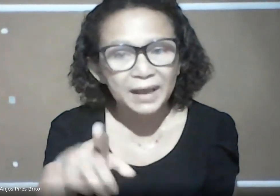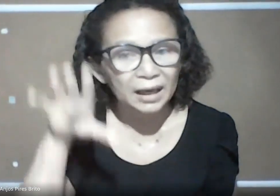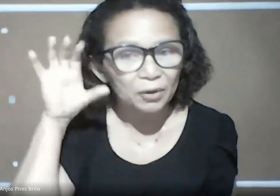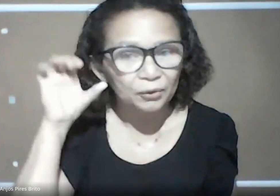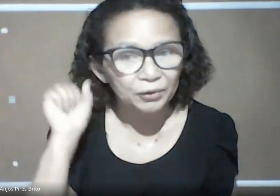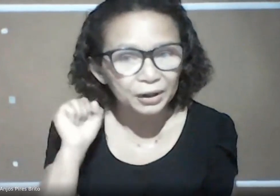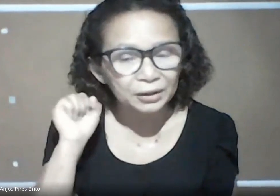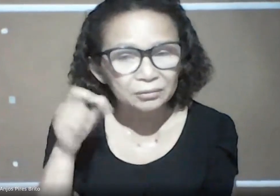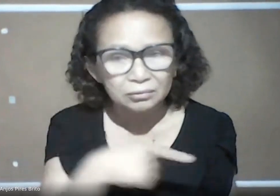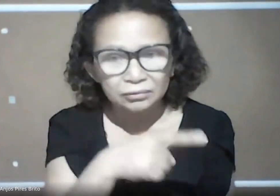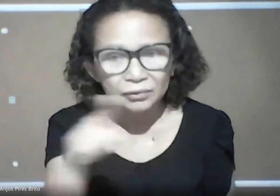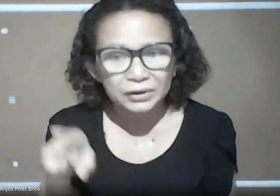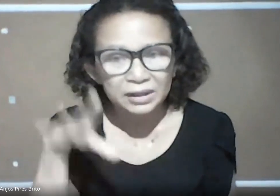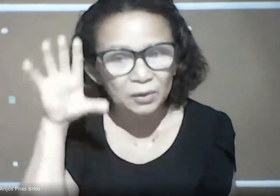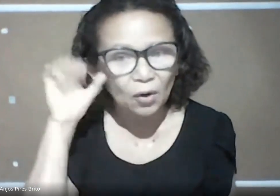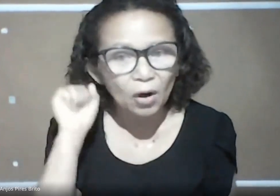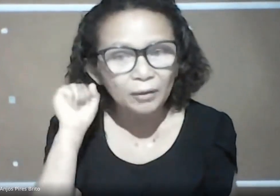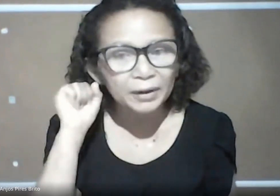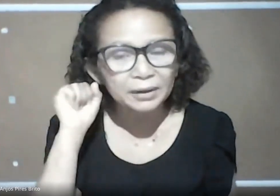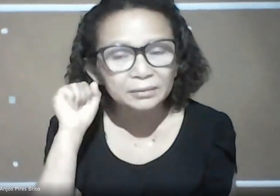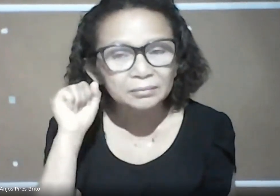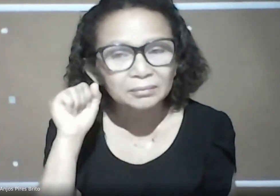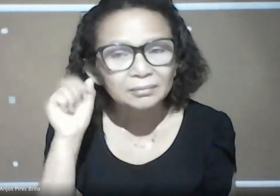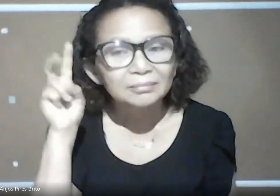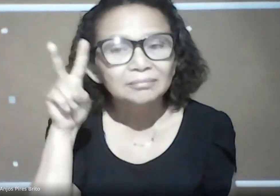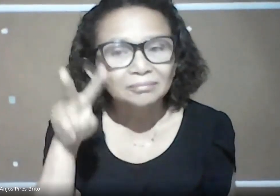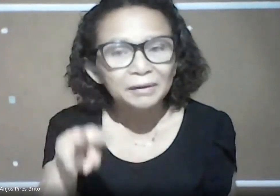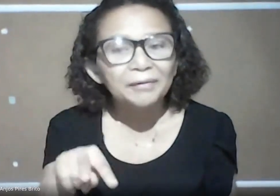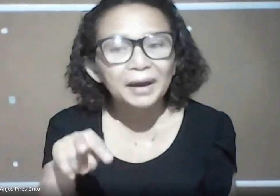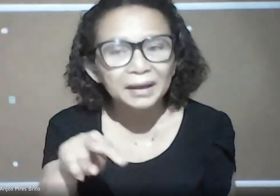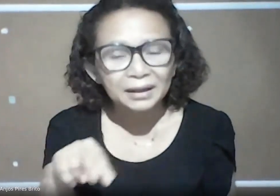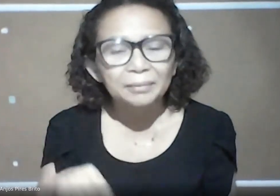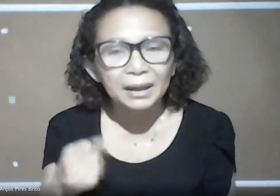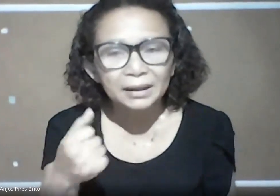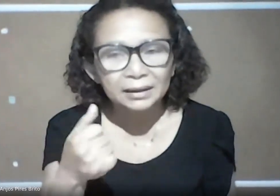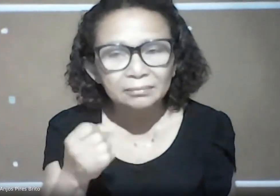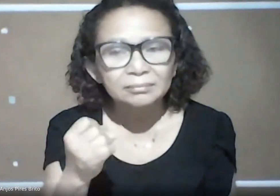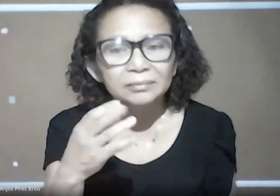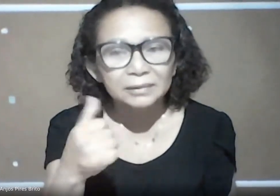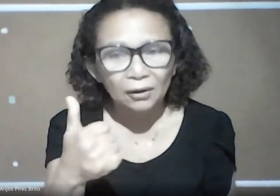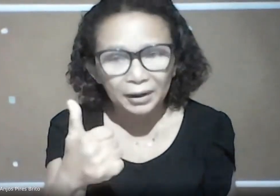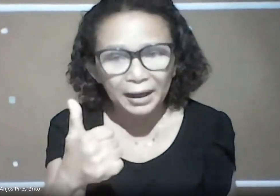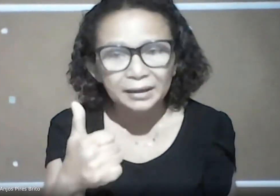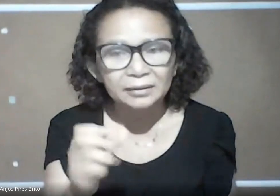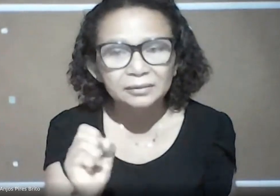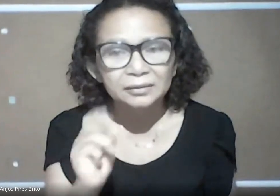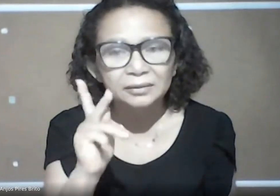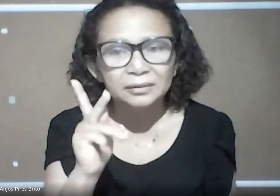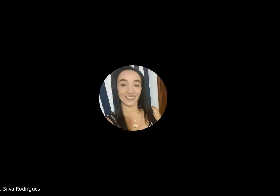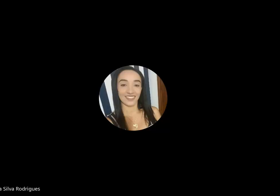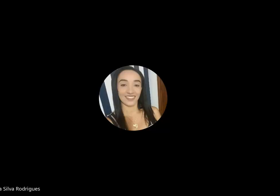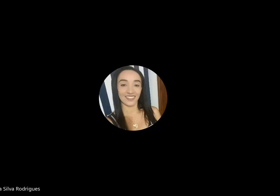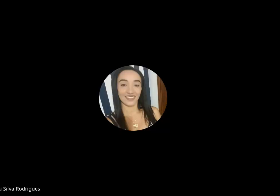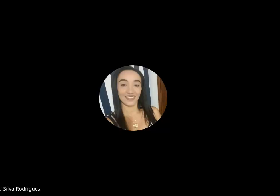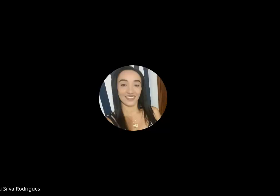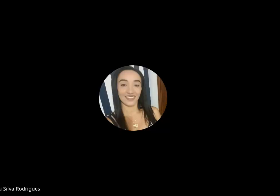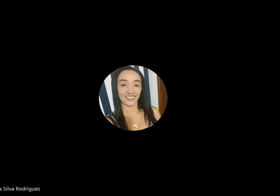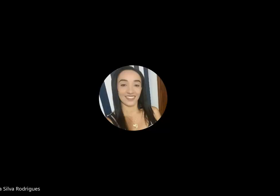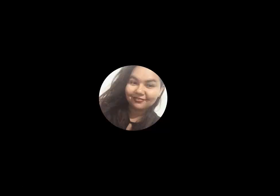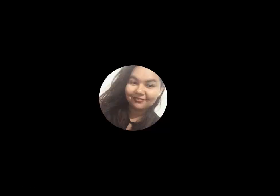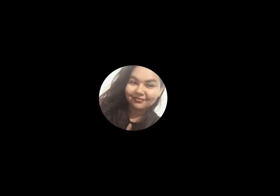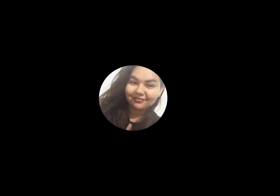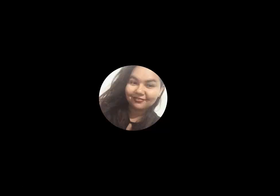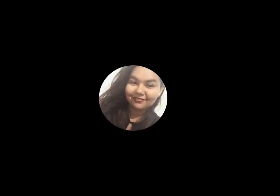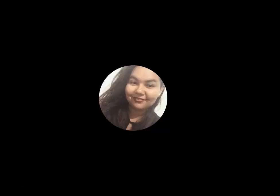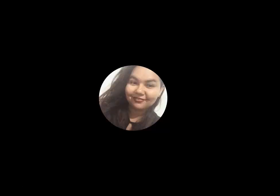Vocês conseguem me ouvir? Vocês me ouvem? Me veem também? Tá ok? Sim, professor, tá?